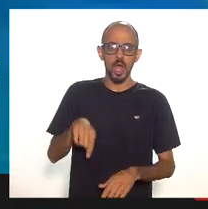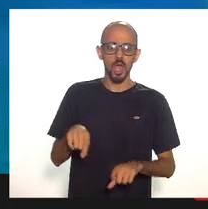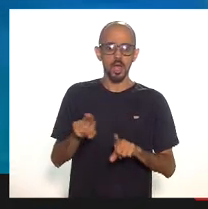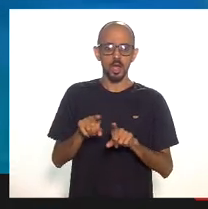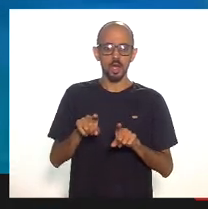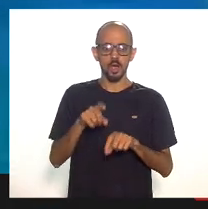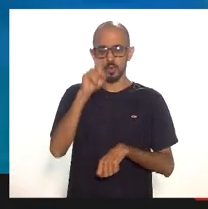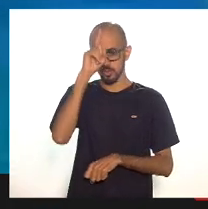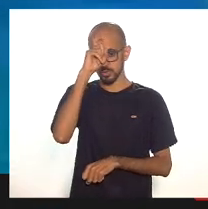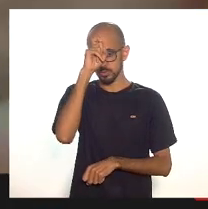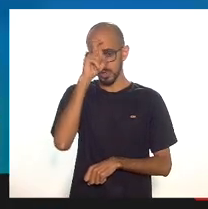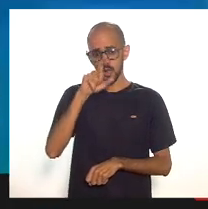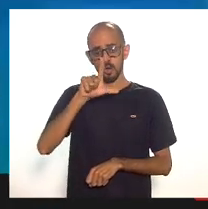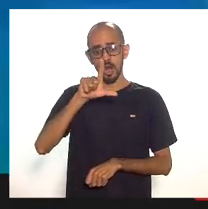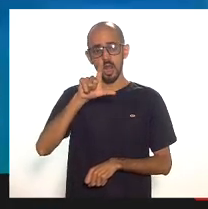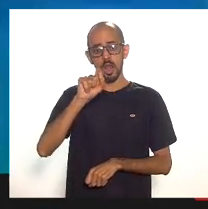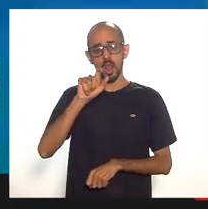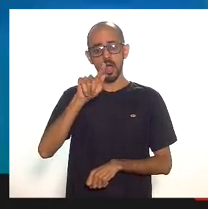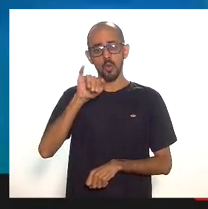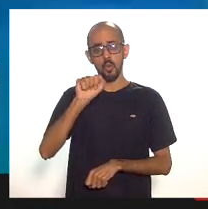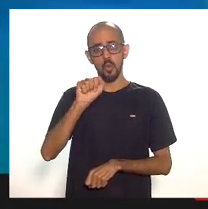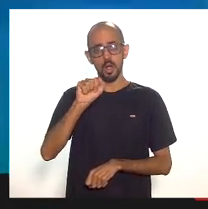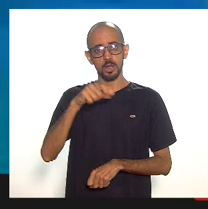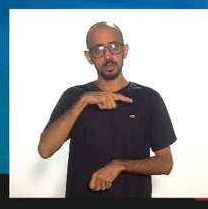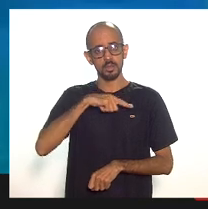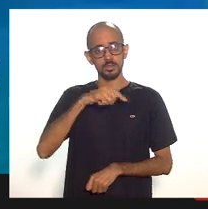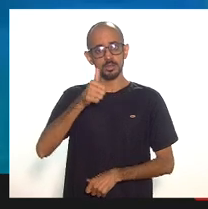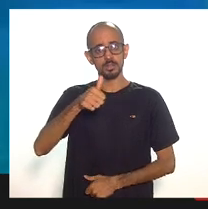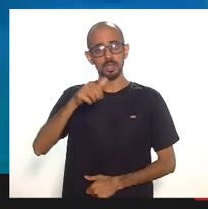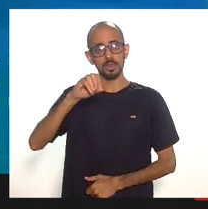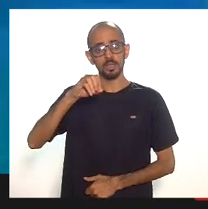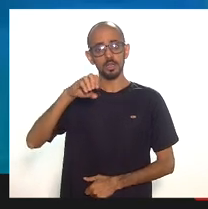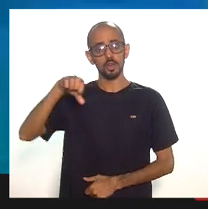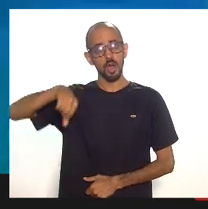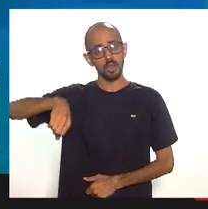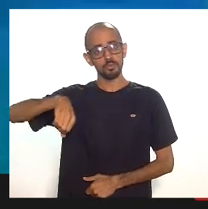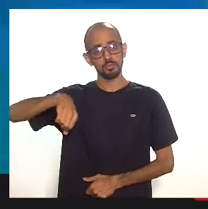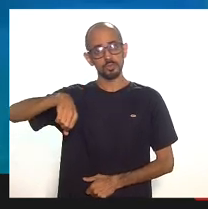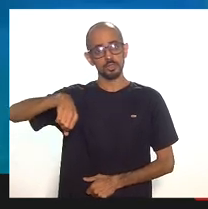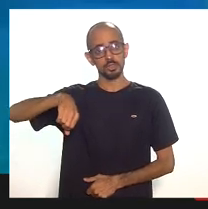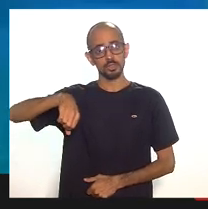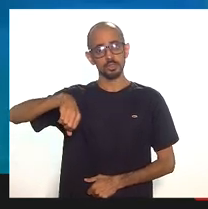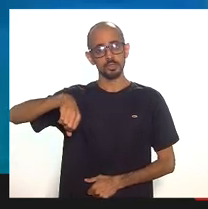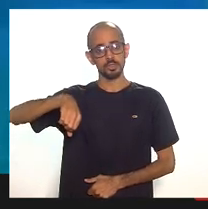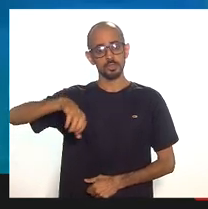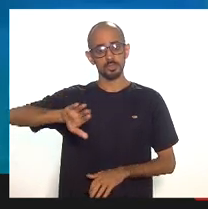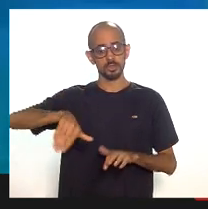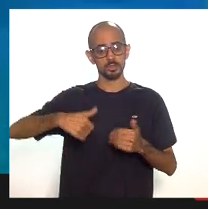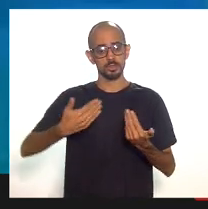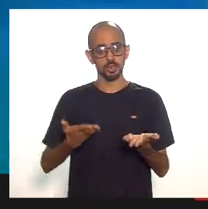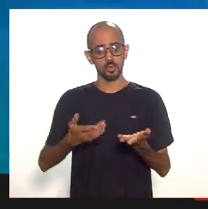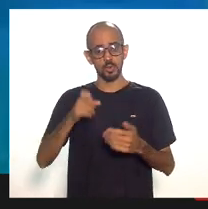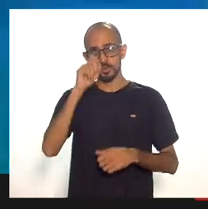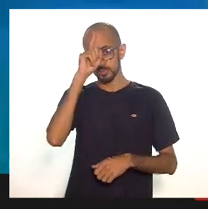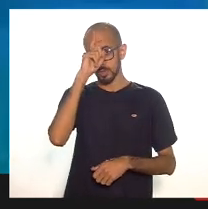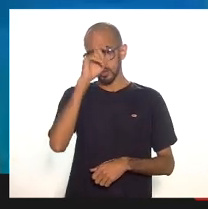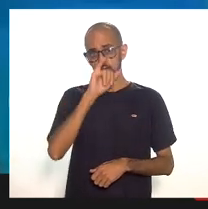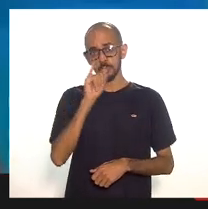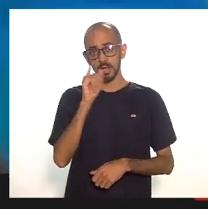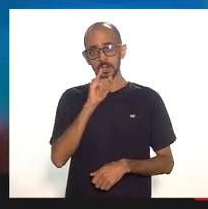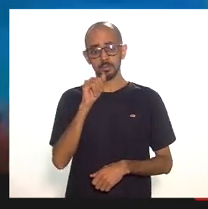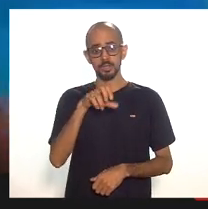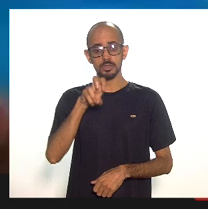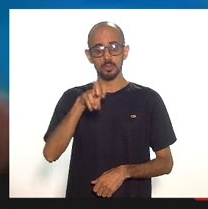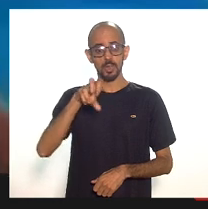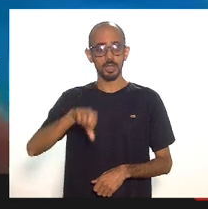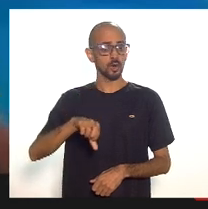do Estado, o Hospital da Lagoa, que hoje tem 109 leitos obstruídos, e o Hospital de Ipanema, que tem 59 leitos obstruídos. Não